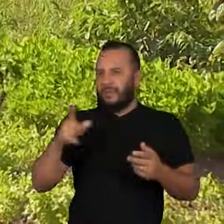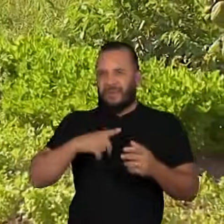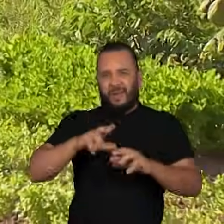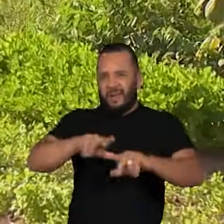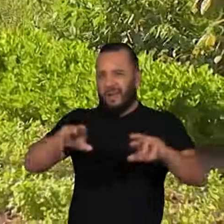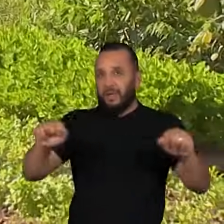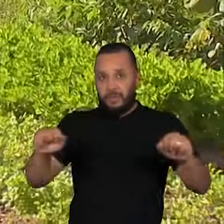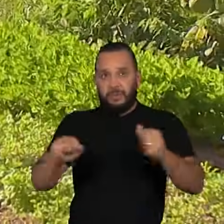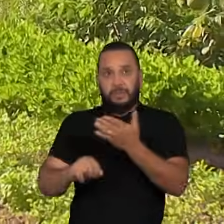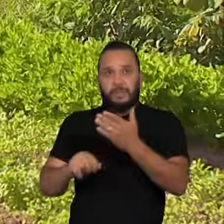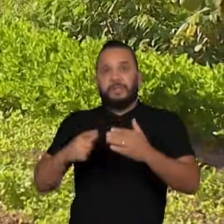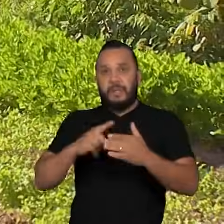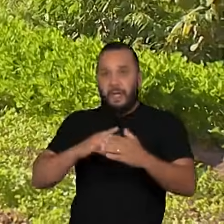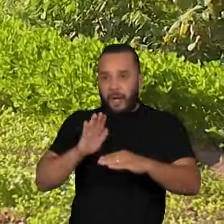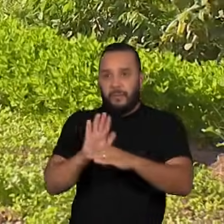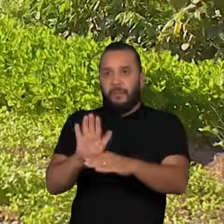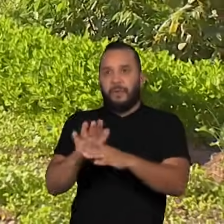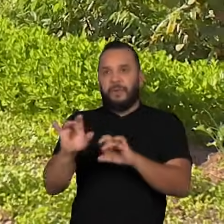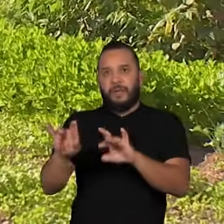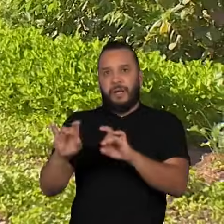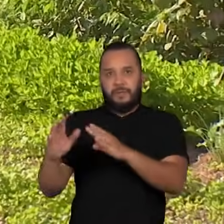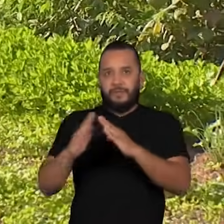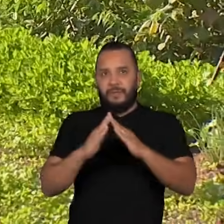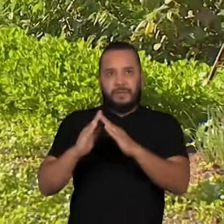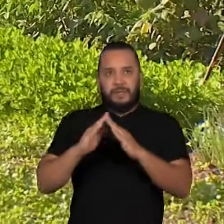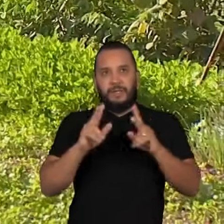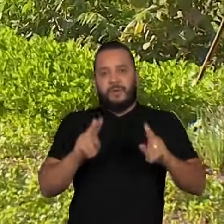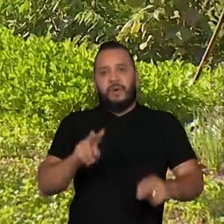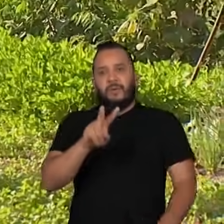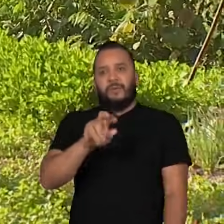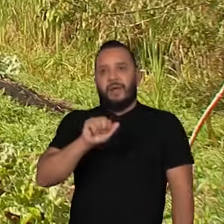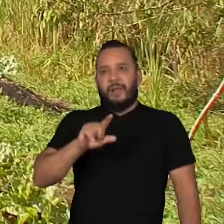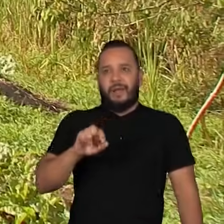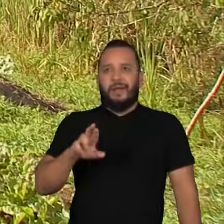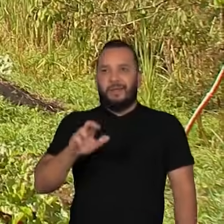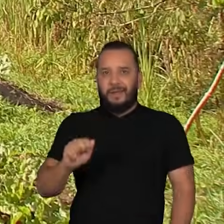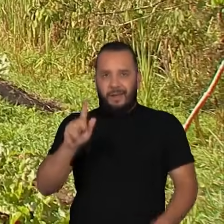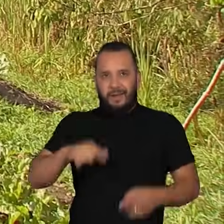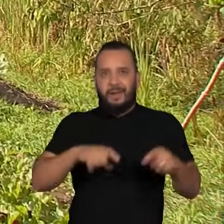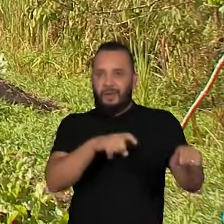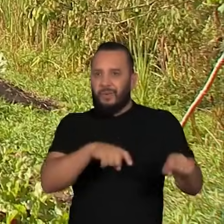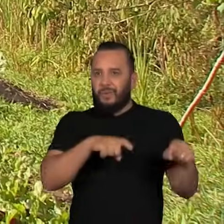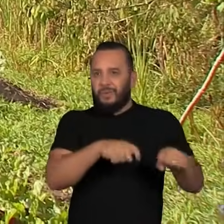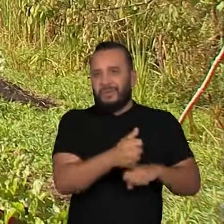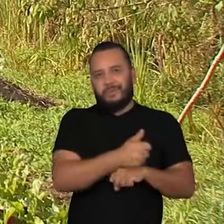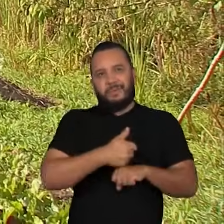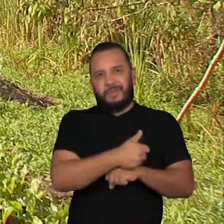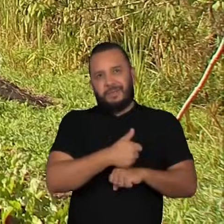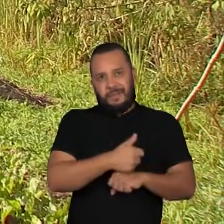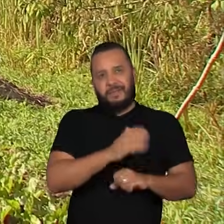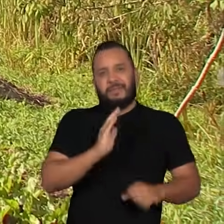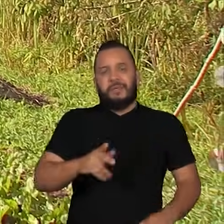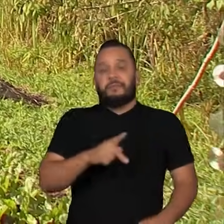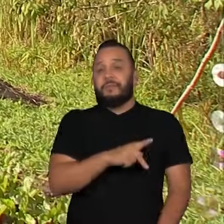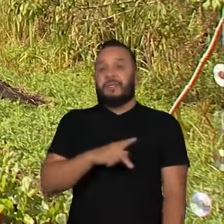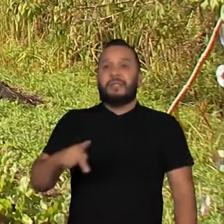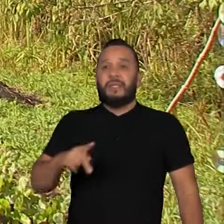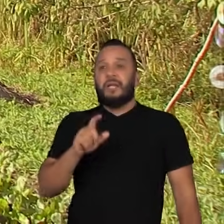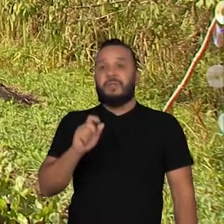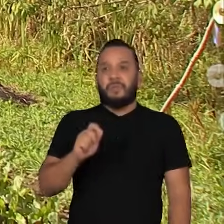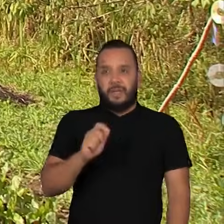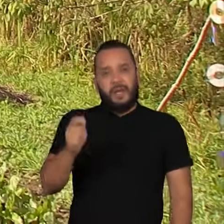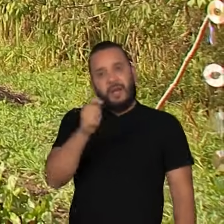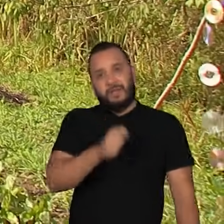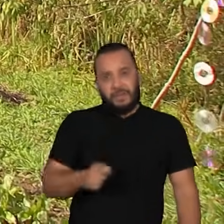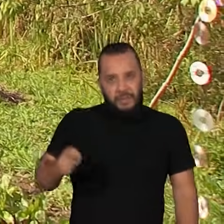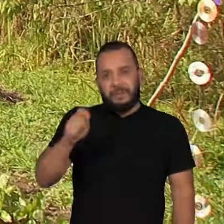conta com o apoio técnico de vizinhas como Valéria Macorati, agricultora que presidiu por 2 mandatos a